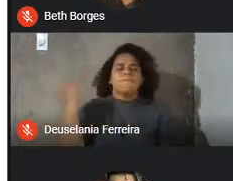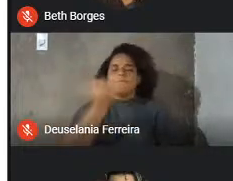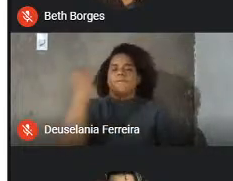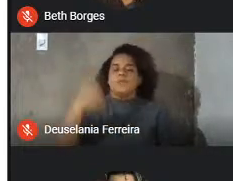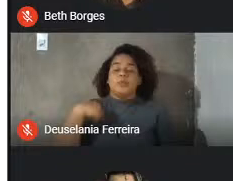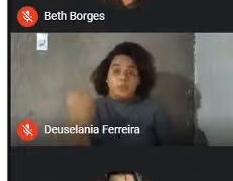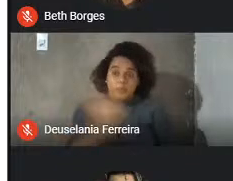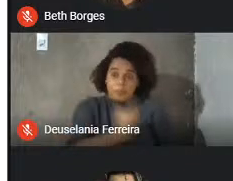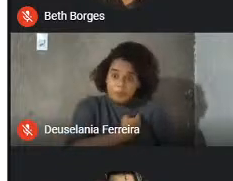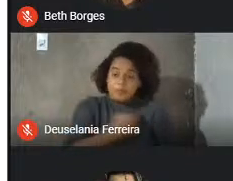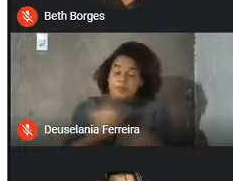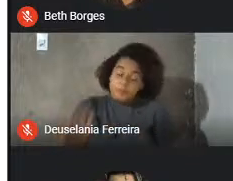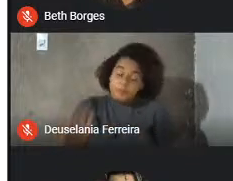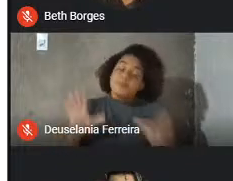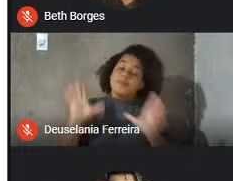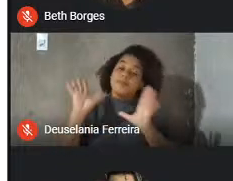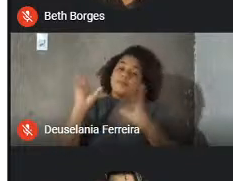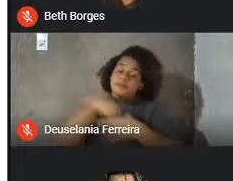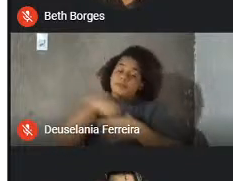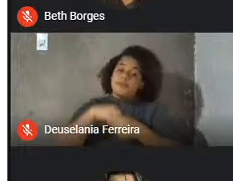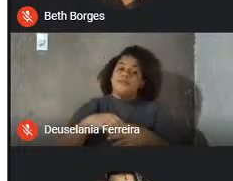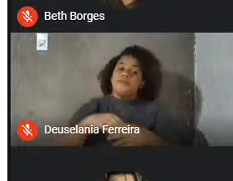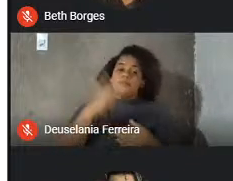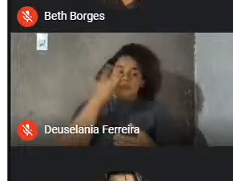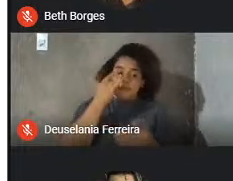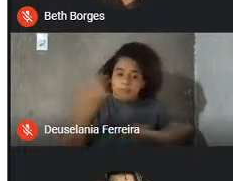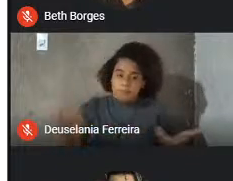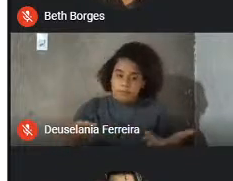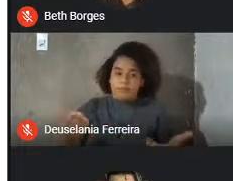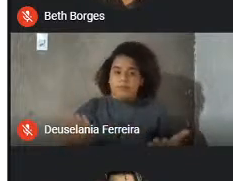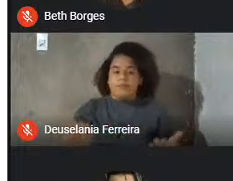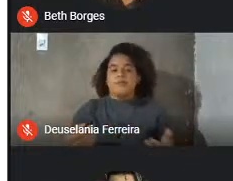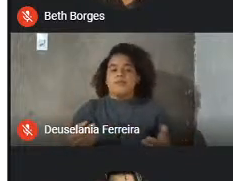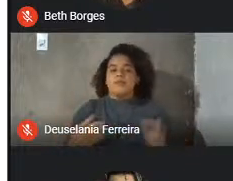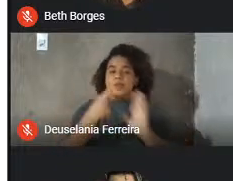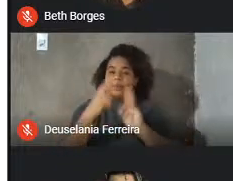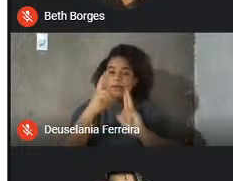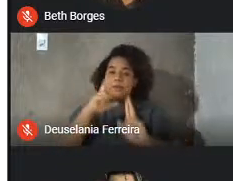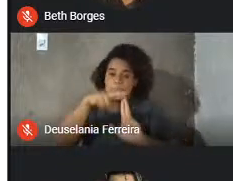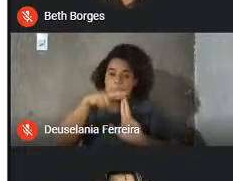Dentro dessa realidade, essas são as referências que eu utilizei, tá?